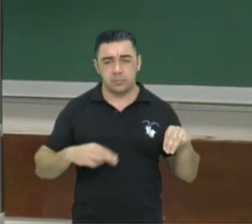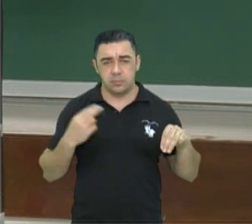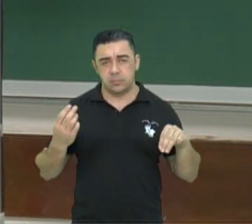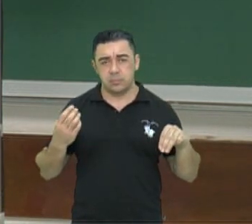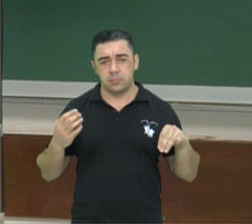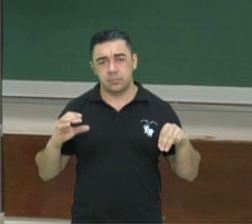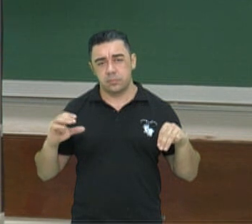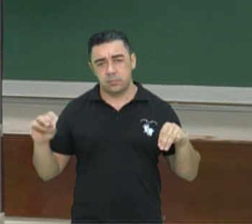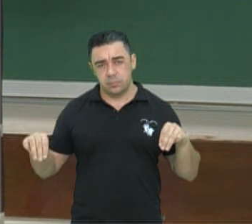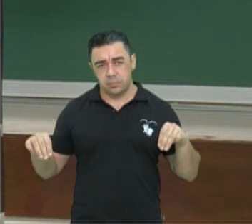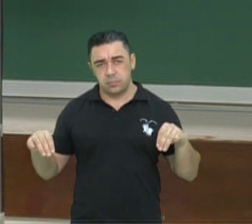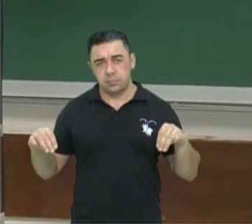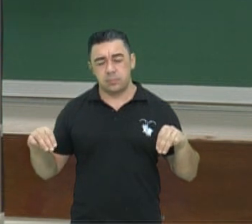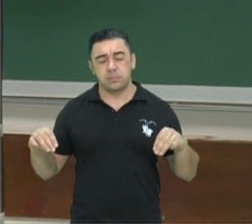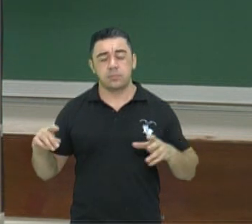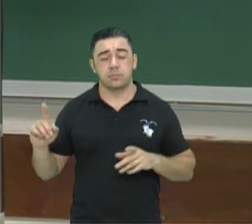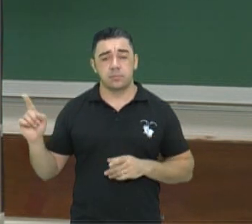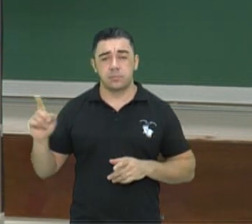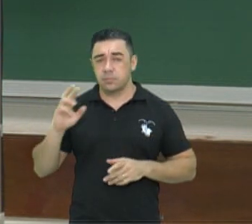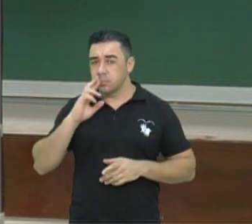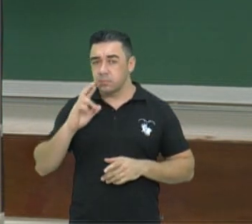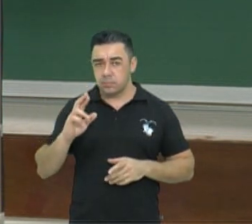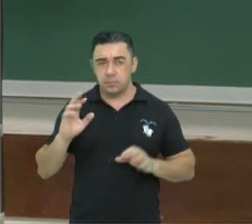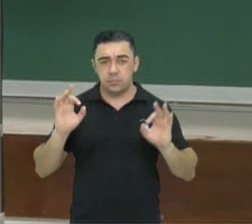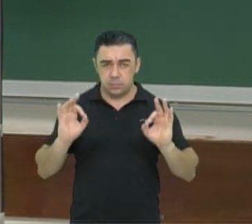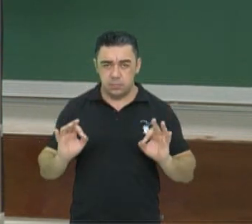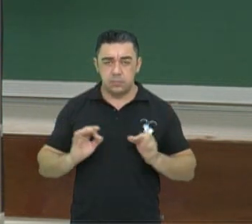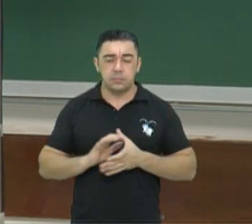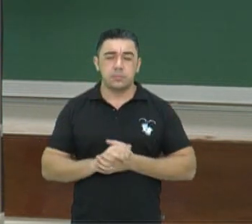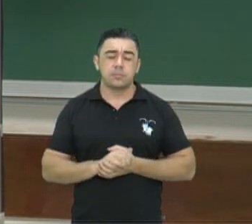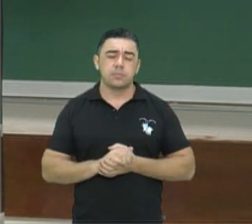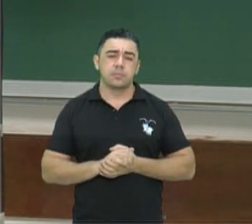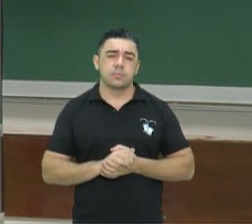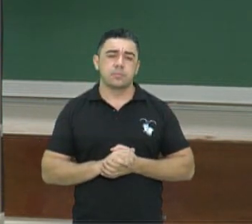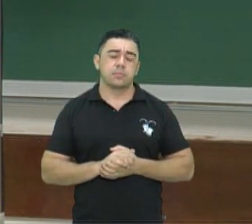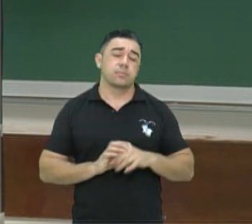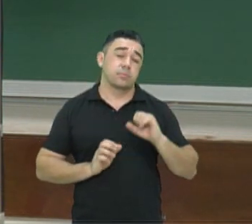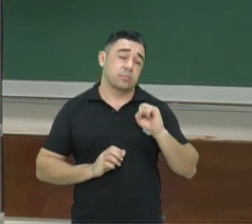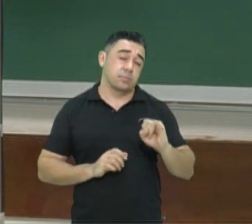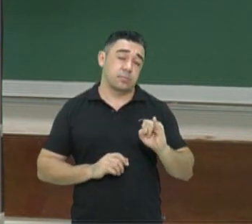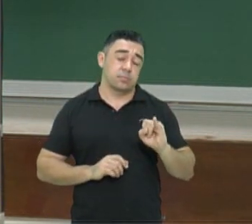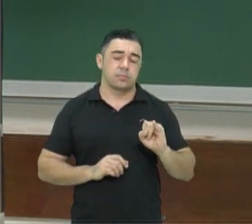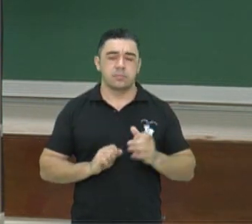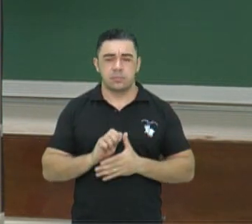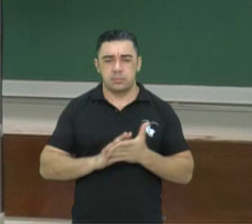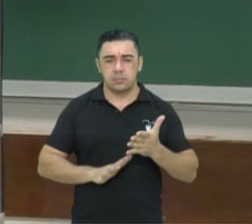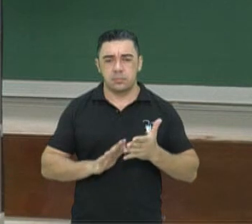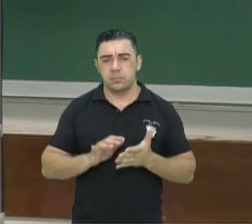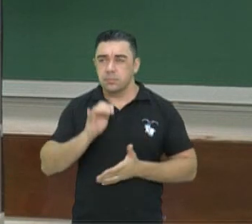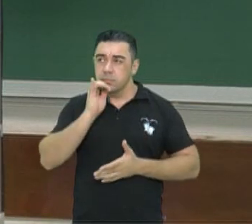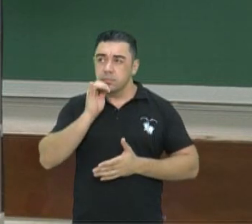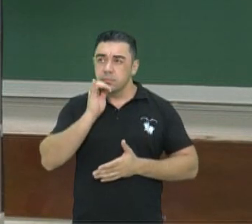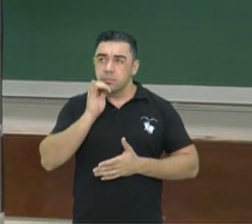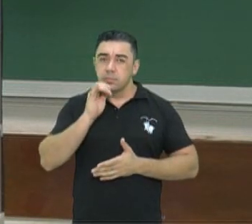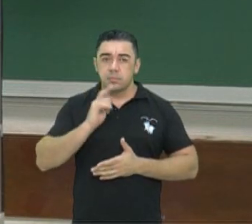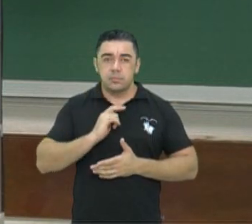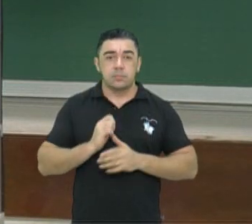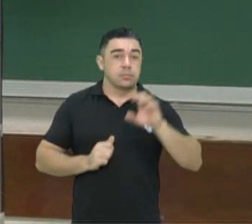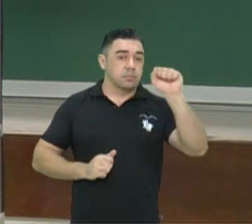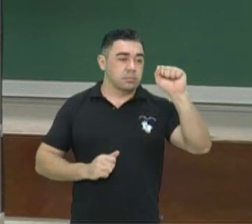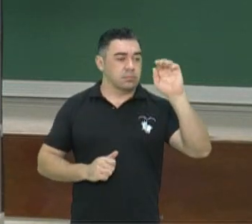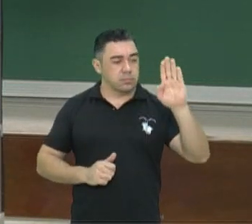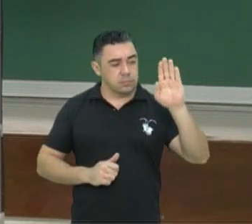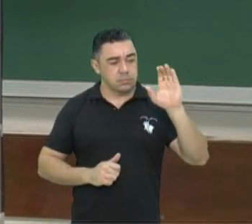em centímetros. A resposta está super correta. Se fosse um exercício, de repente, com